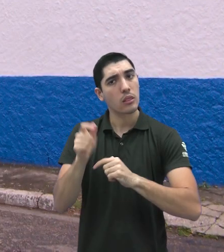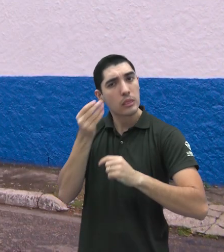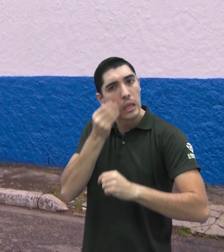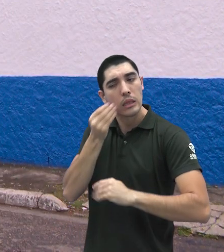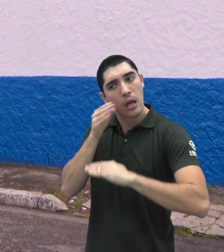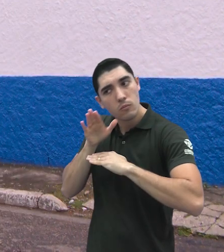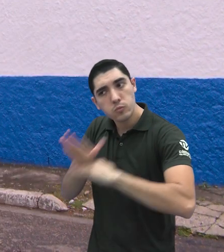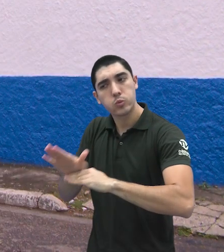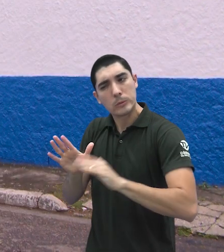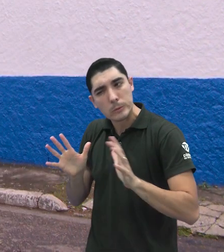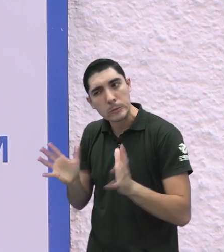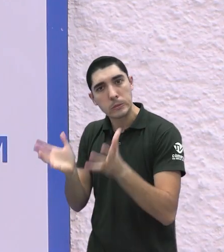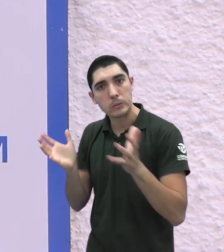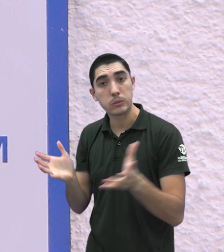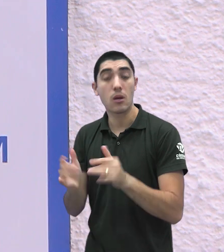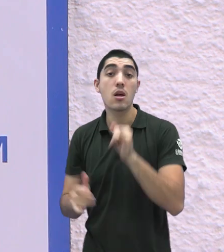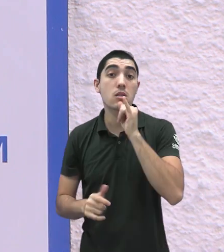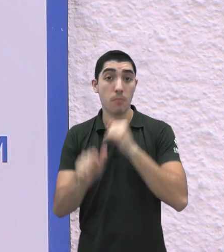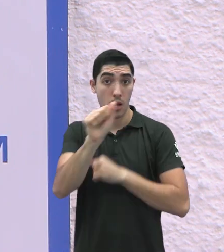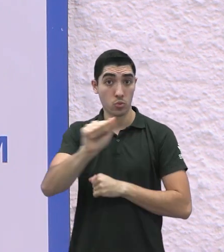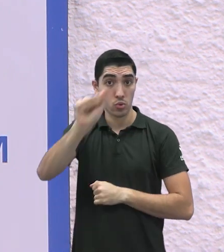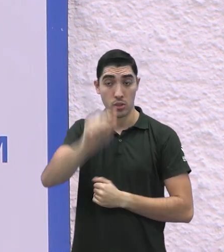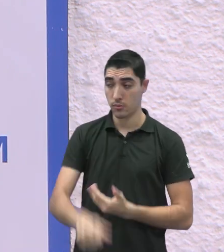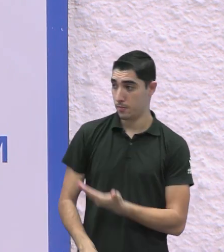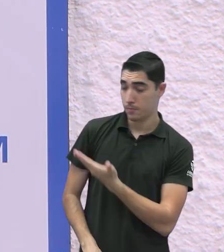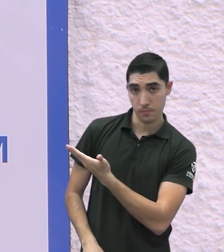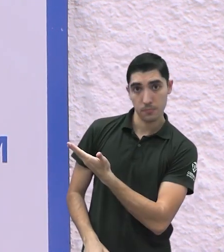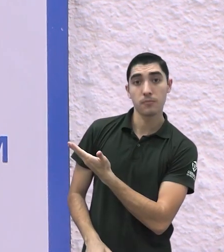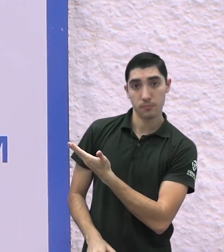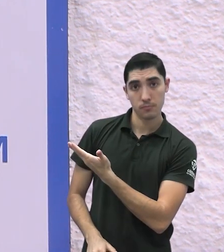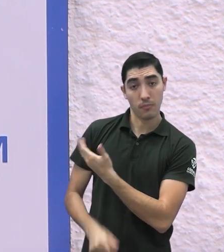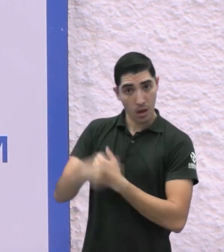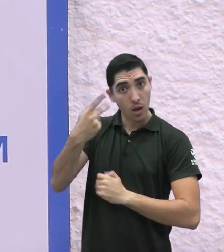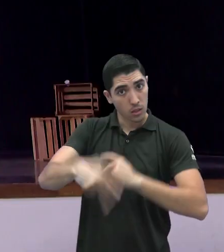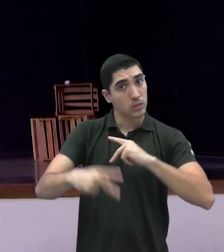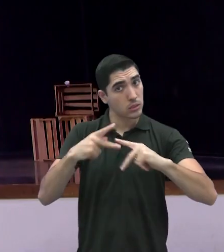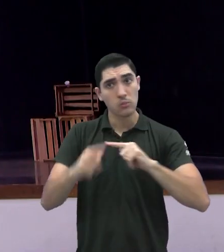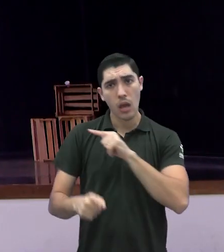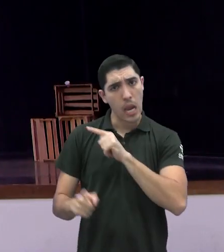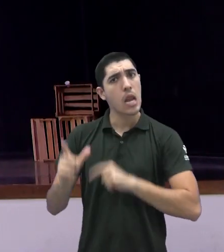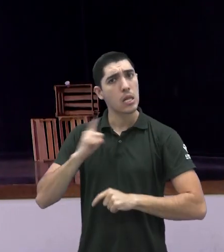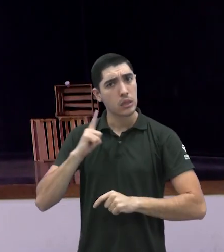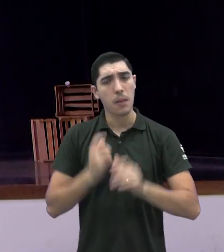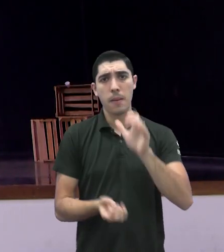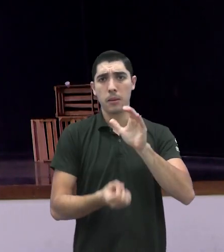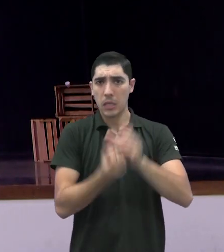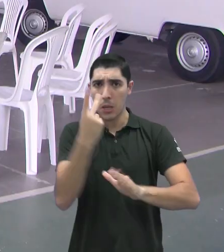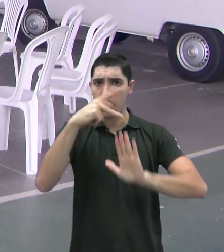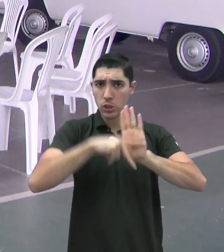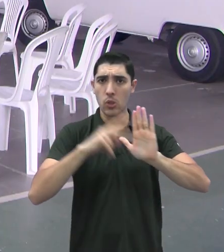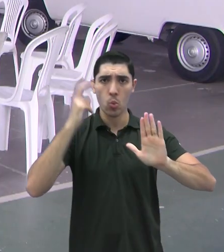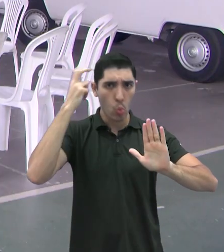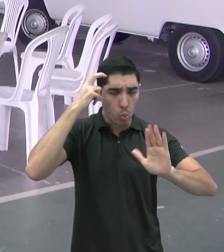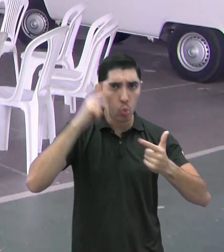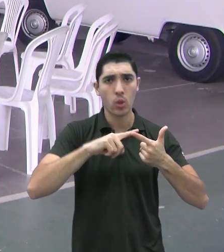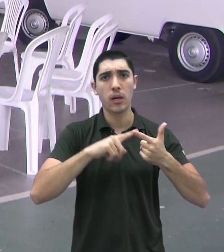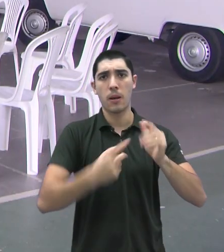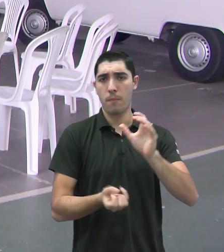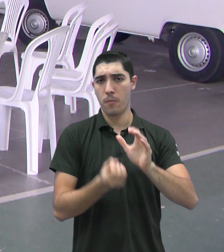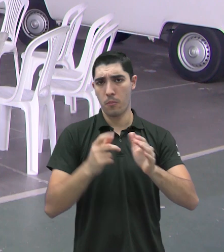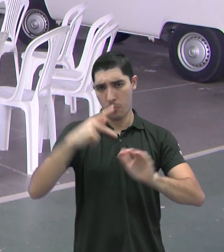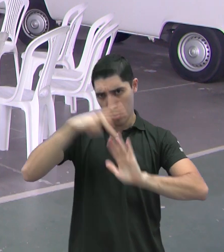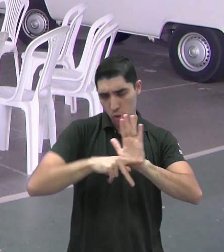mudança dessa realidade. Essa Associação de São José dos Campos mantém projetos culturais, esportivos